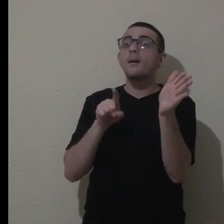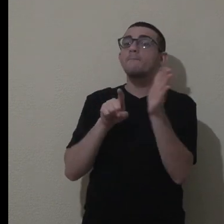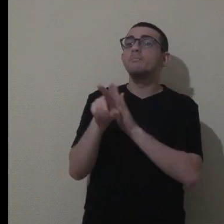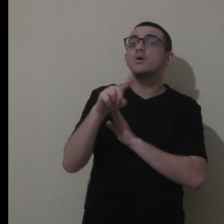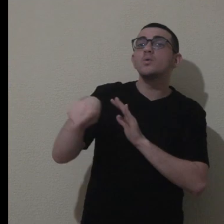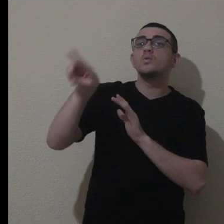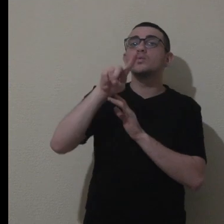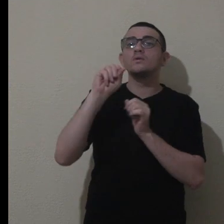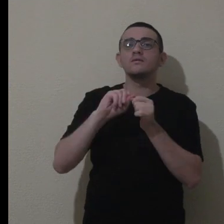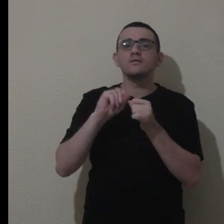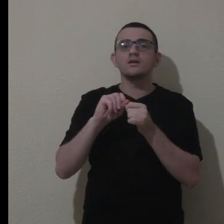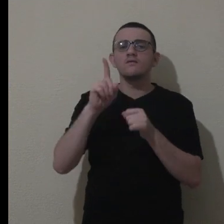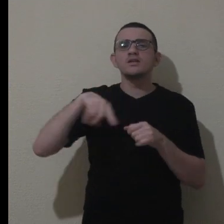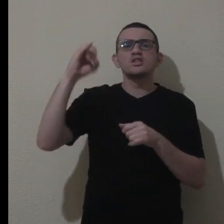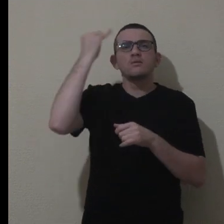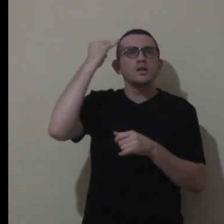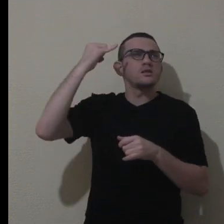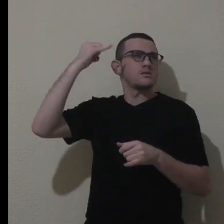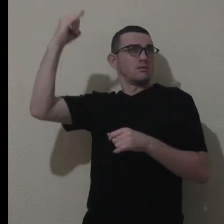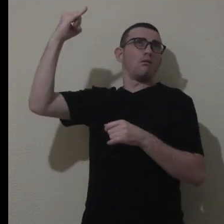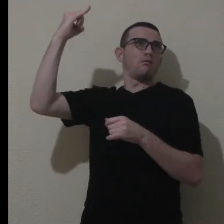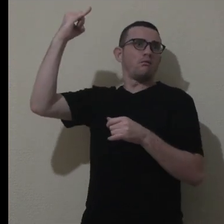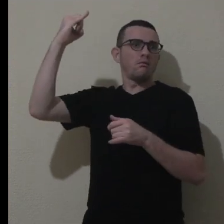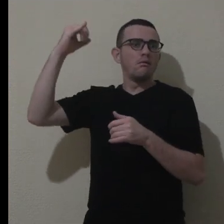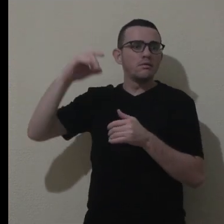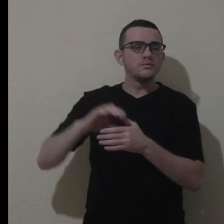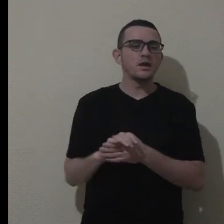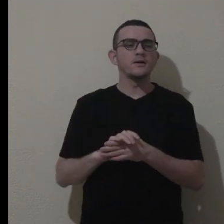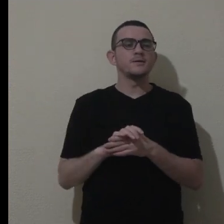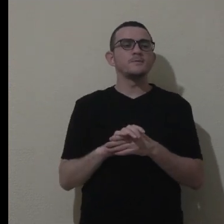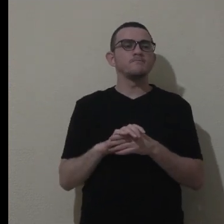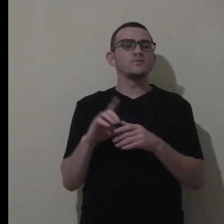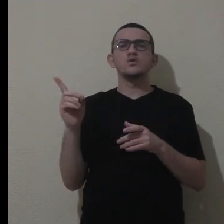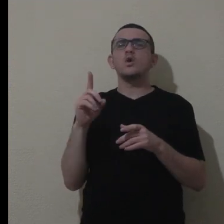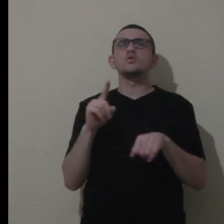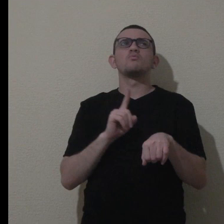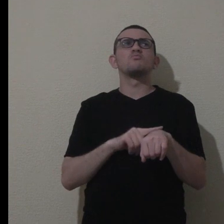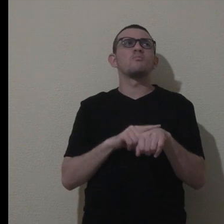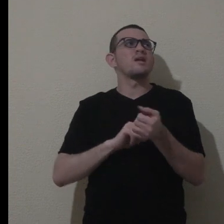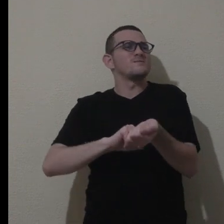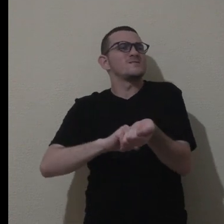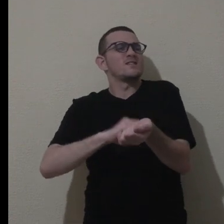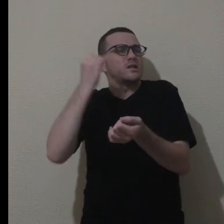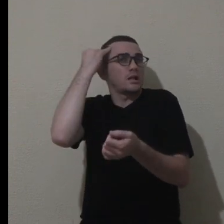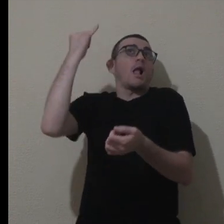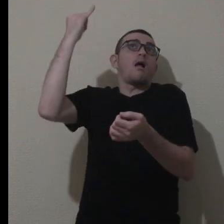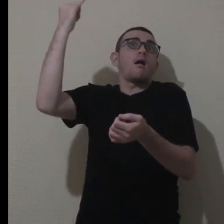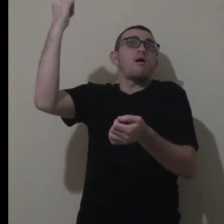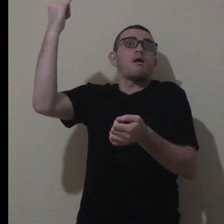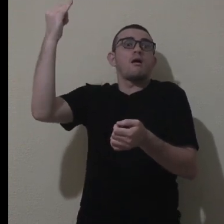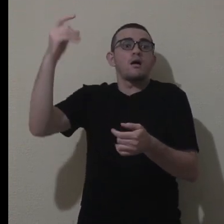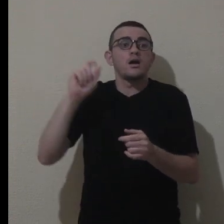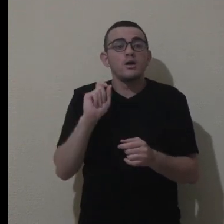pergunta que eu faço, vocês já tiveram alguma ideia brilhante, né, numa situação de estresse?